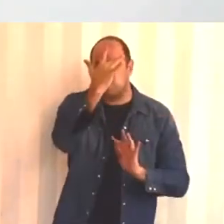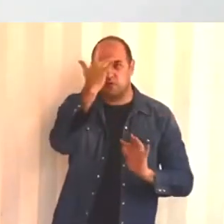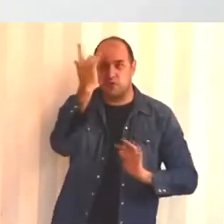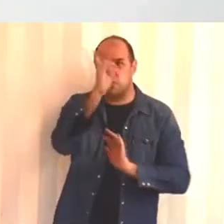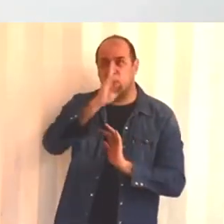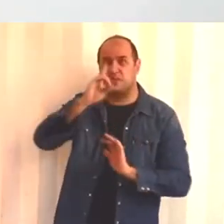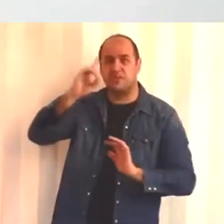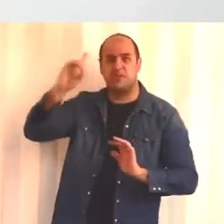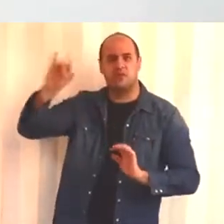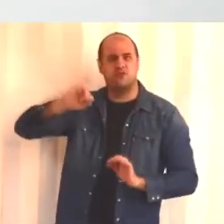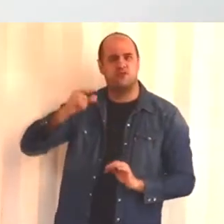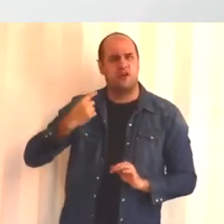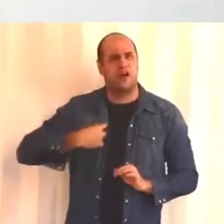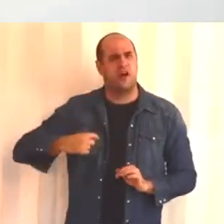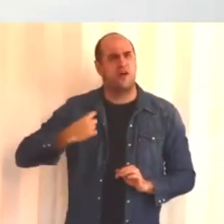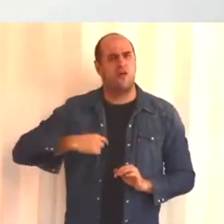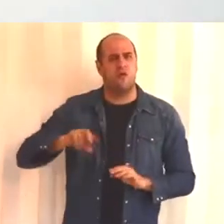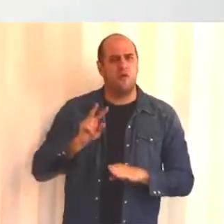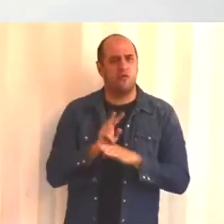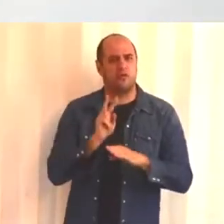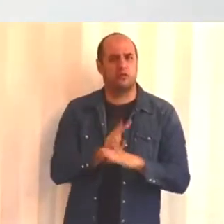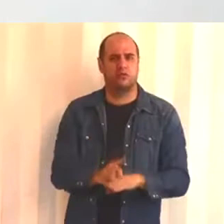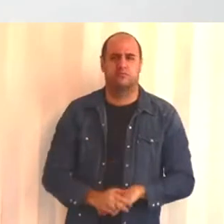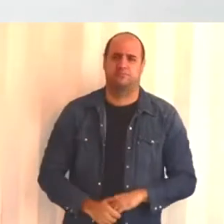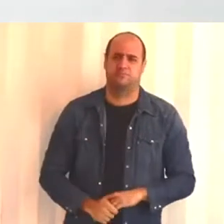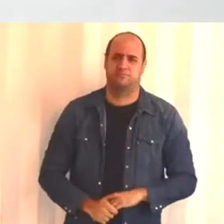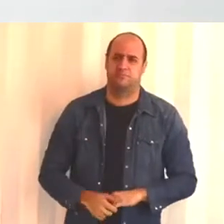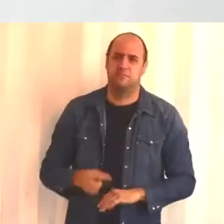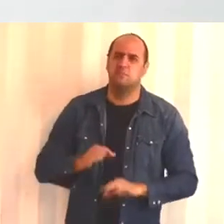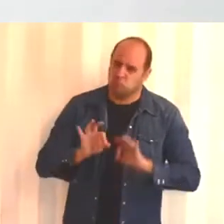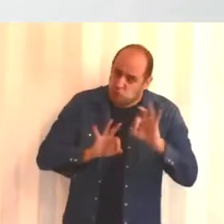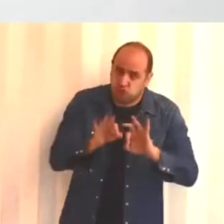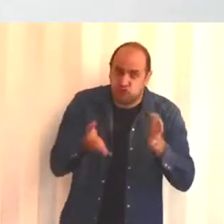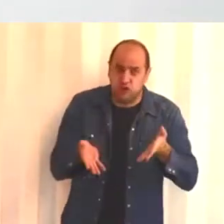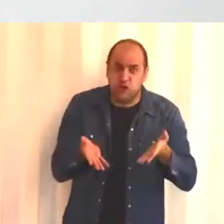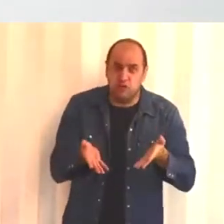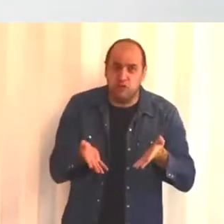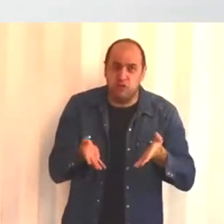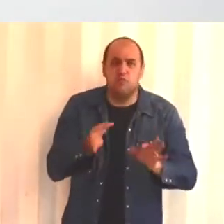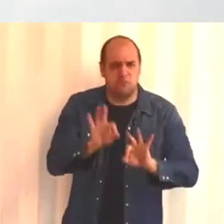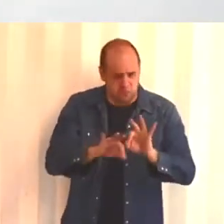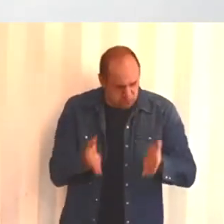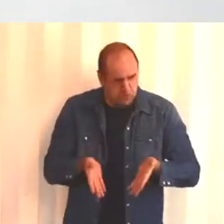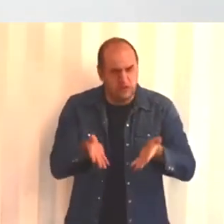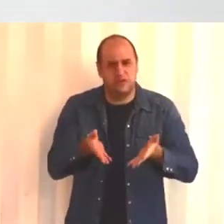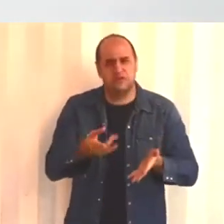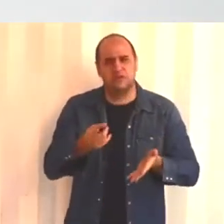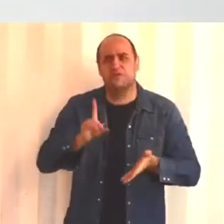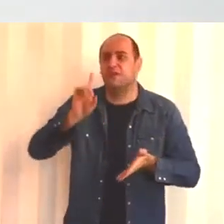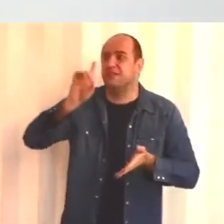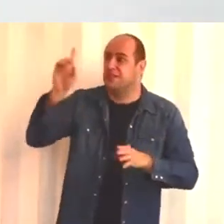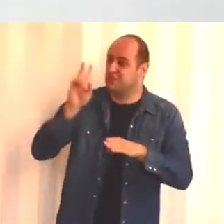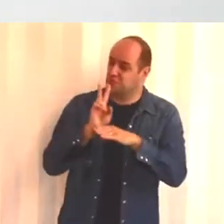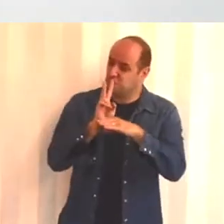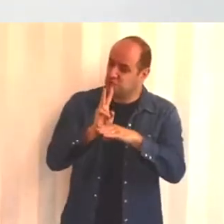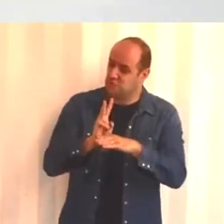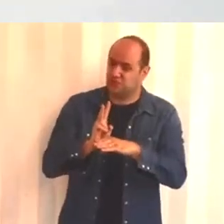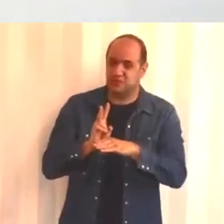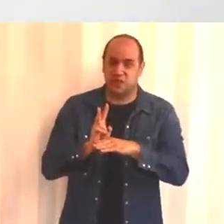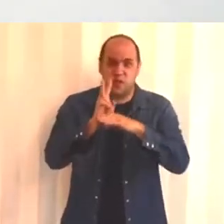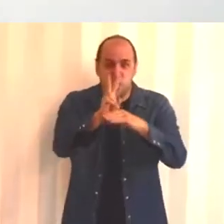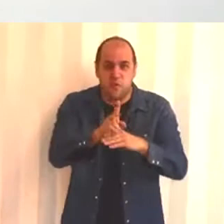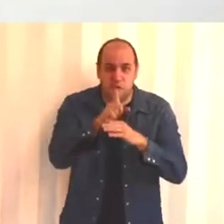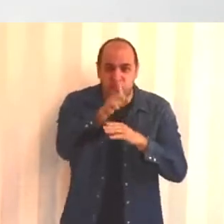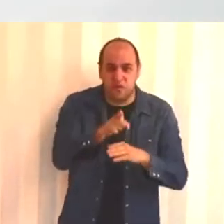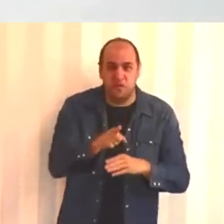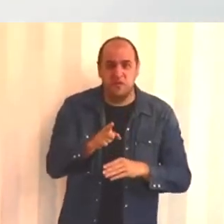de Jacó por seu auxílio. Eu tenho motivos ou não tenho para louvar a Deus da manhã? Deus é o meu auxílio, Deus é o teu